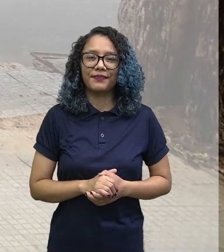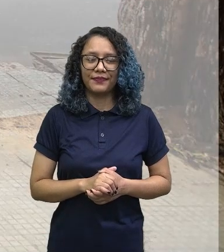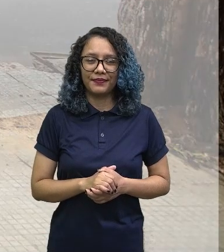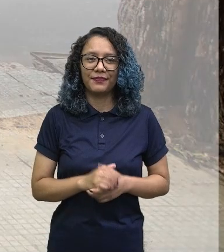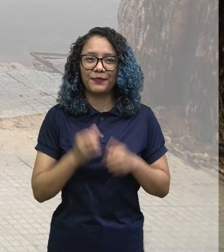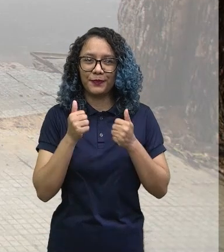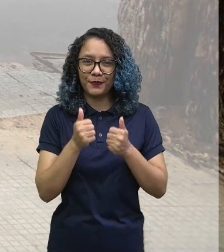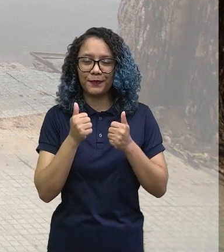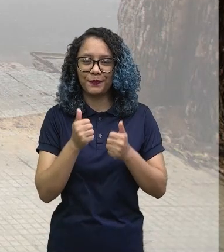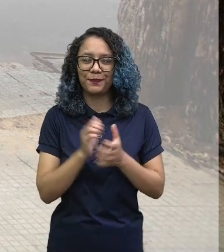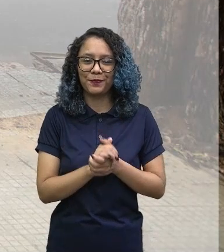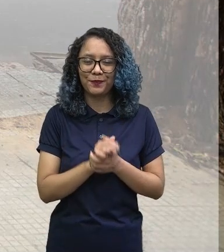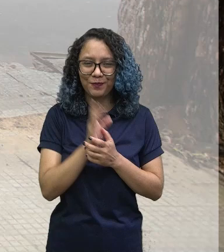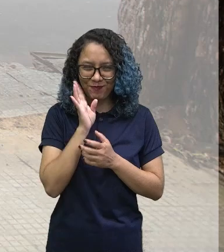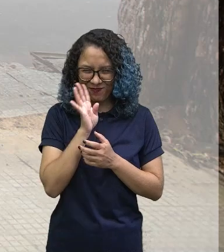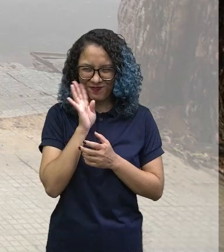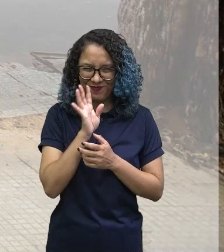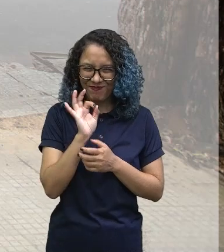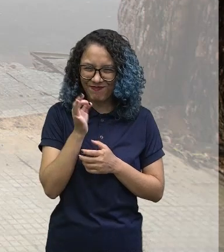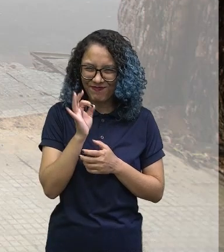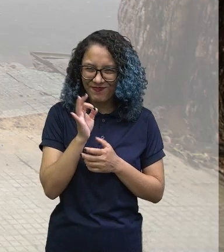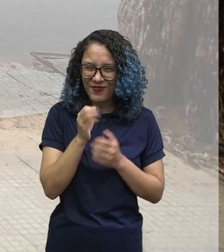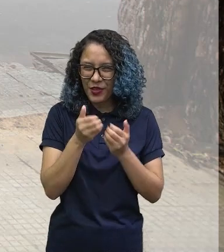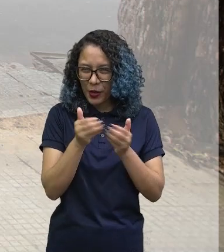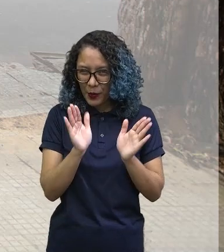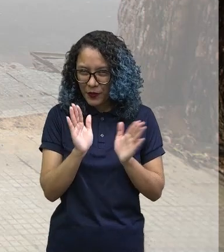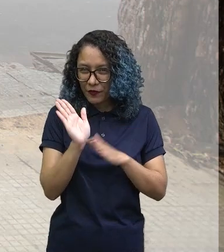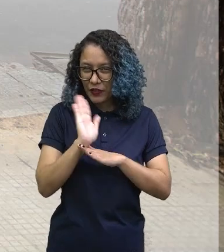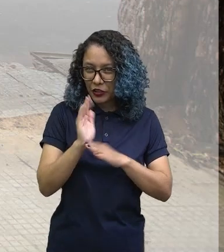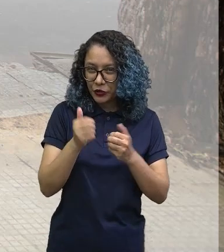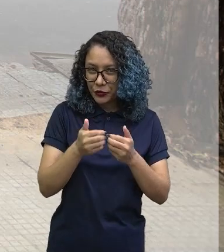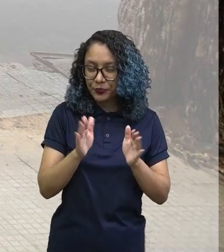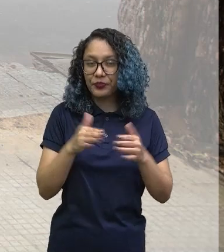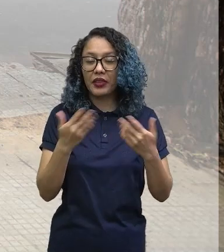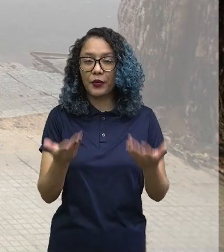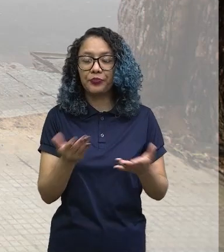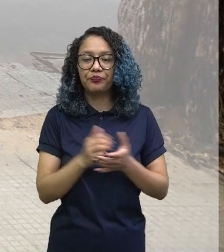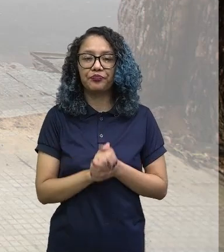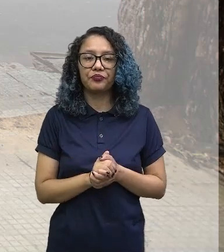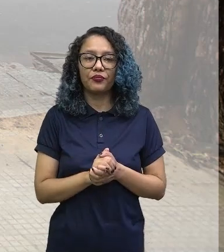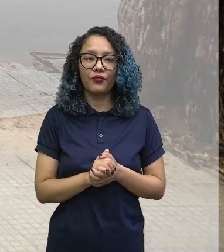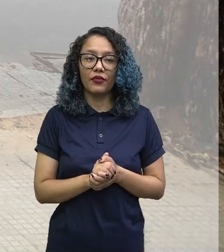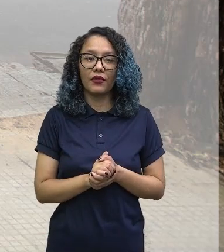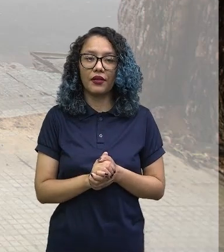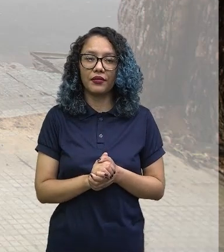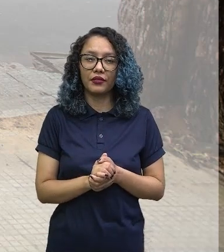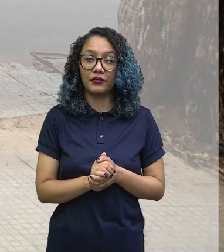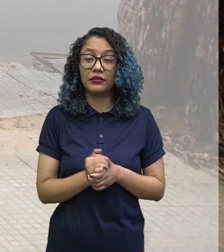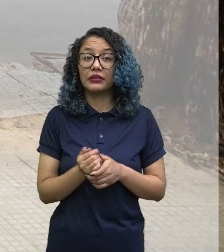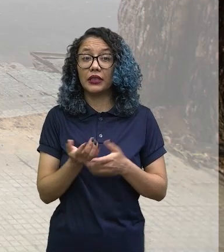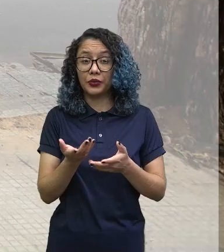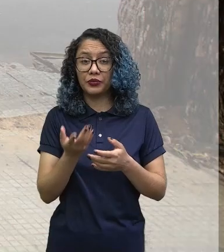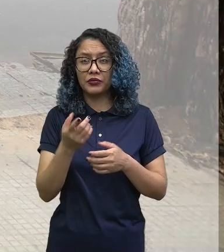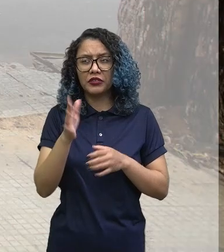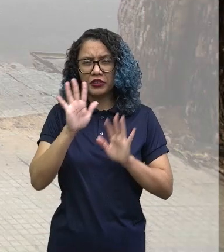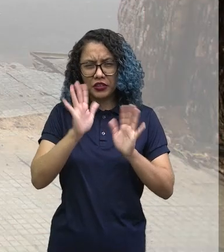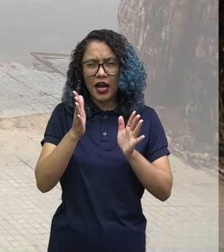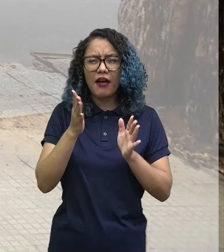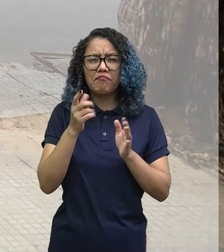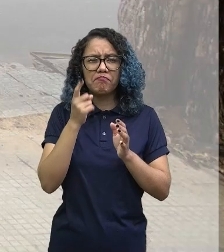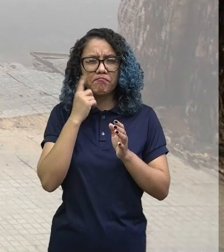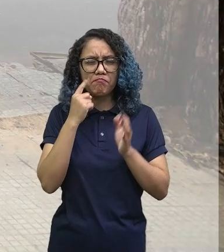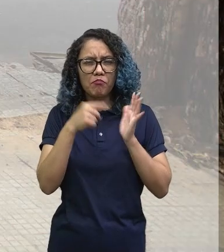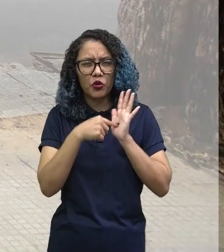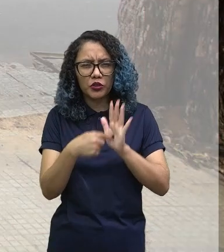Muito bem, pessoal, que legal, né, essa abertura? E agora que você já percebeu como serão essas aulas dinâmicas